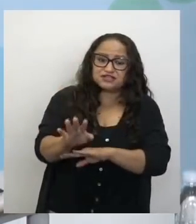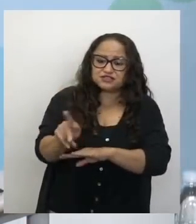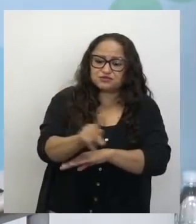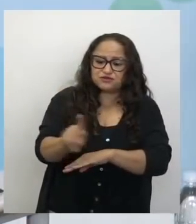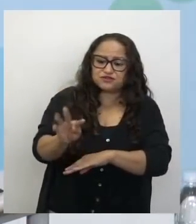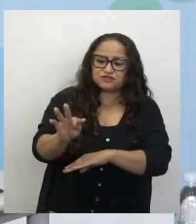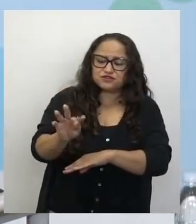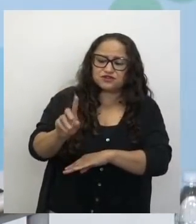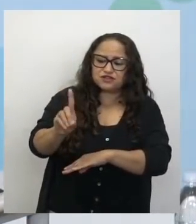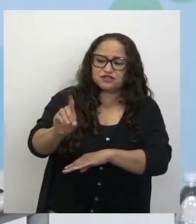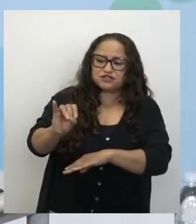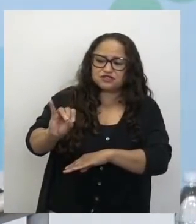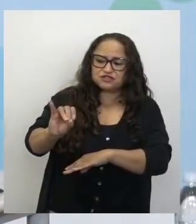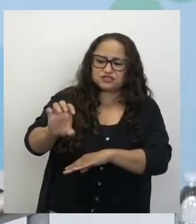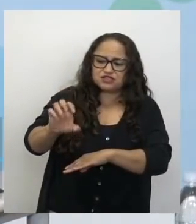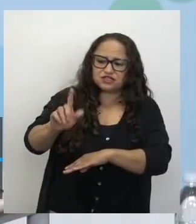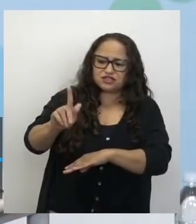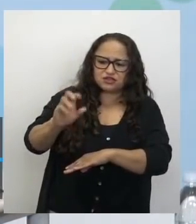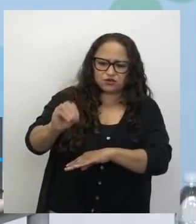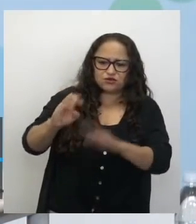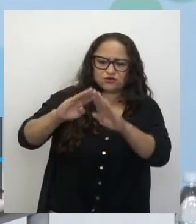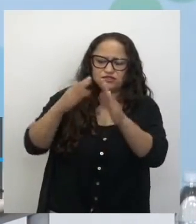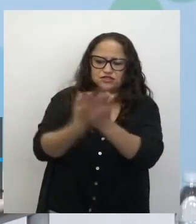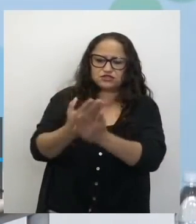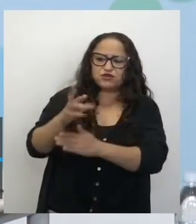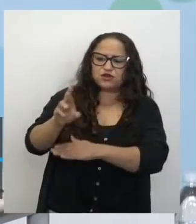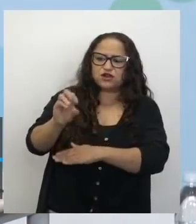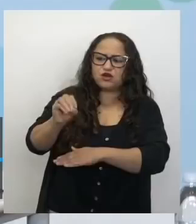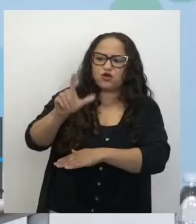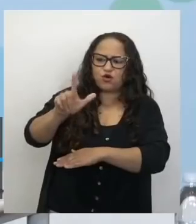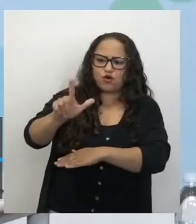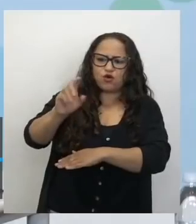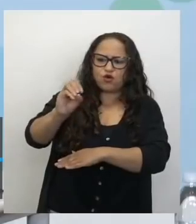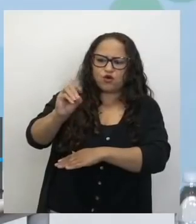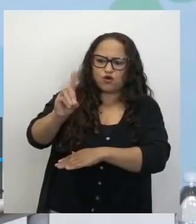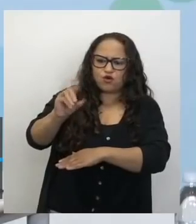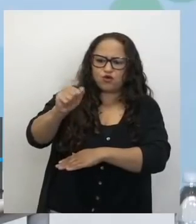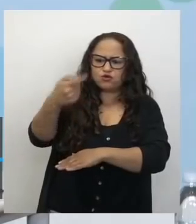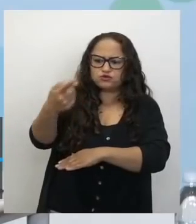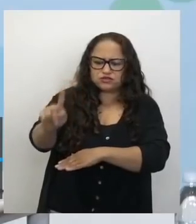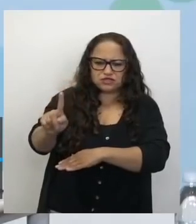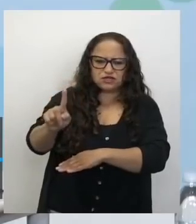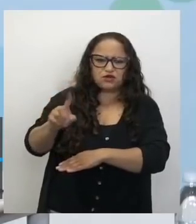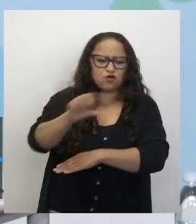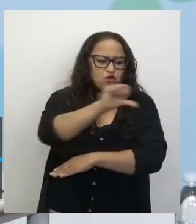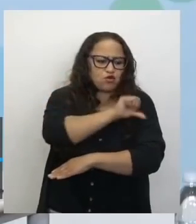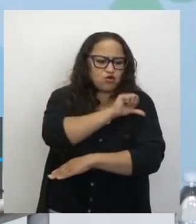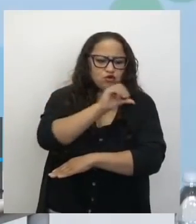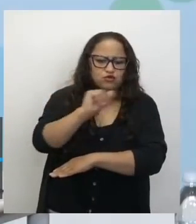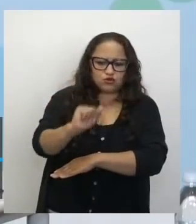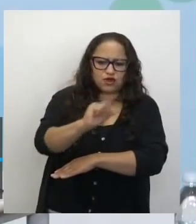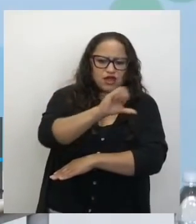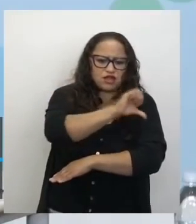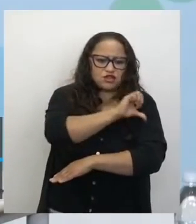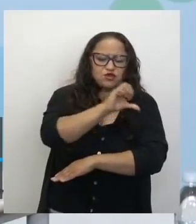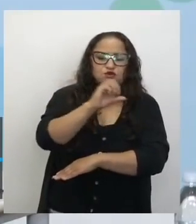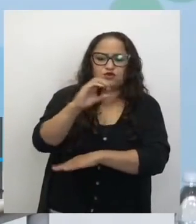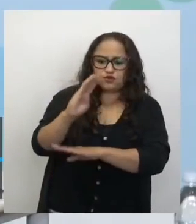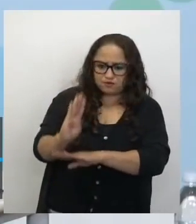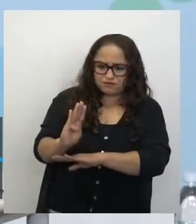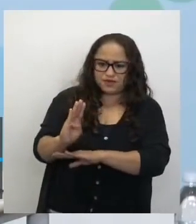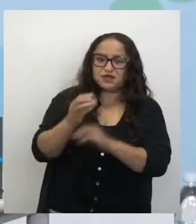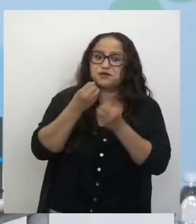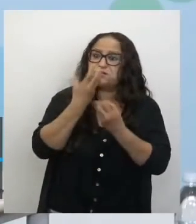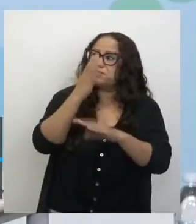Escola Estadual Roldão Lopes de Barros. Professor Diego, nono A e nono B aqui com ele. Em nome do Diego e todos vocês, muito